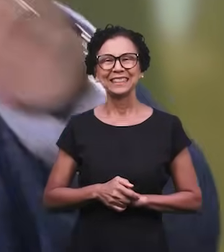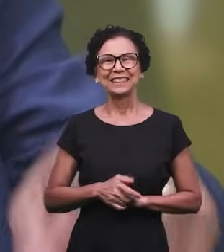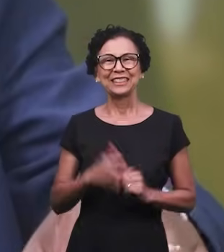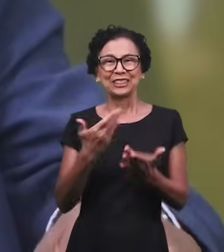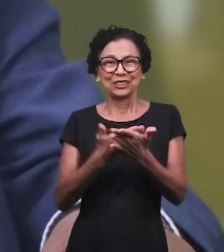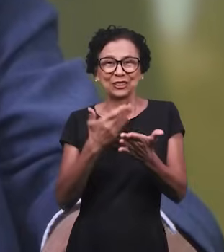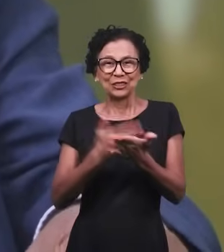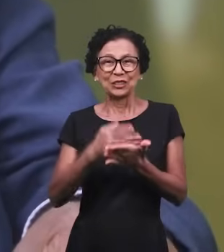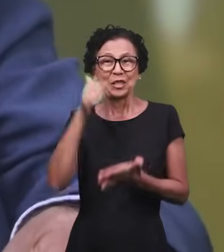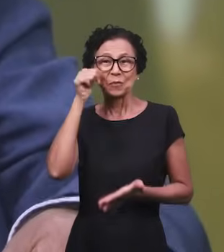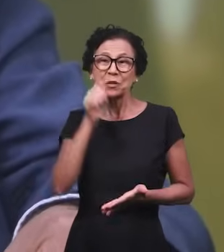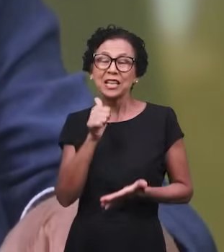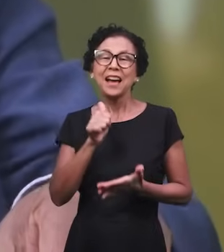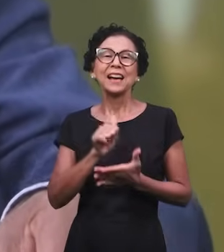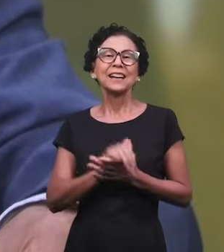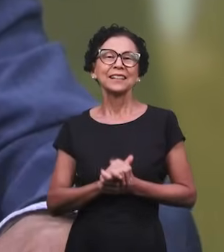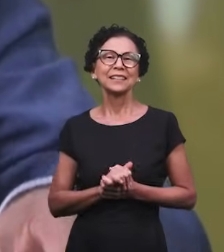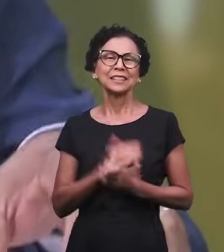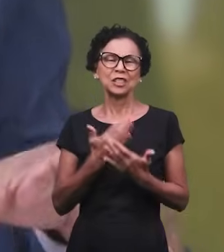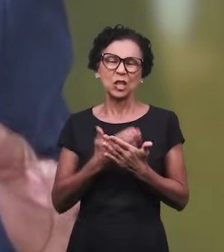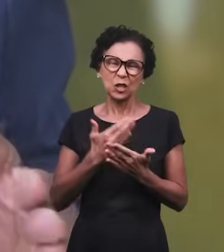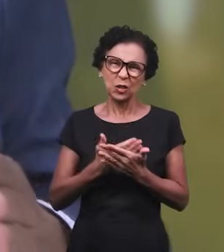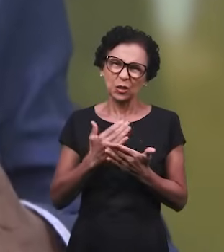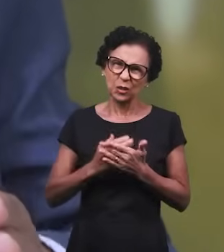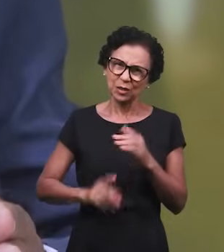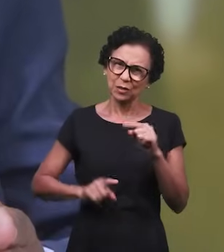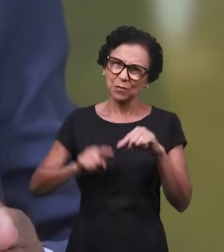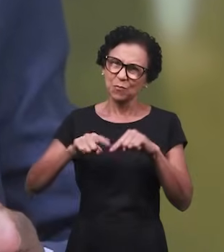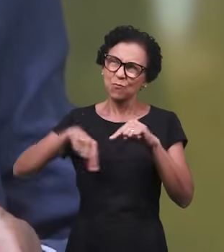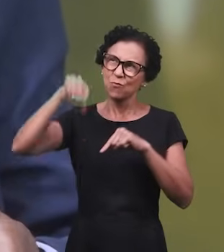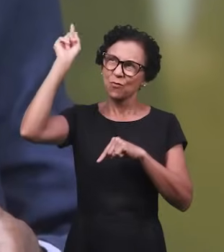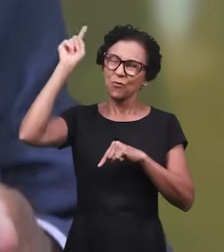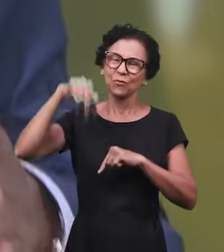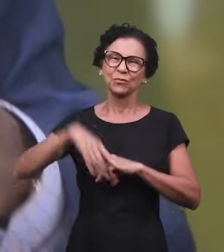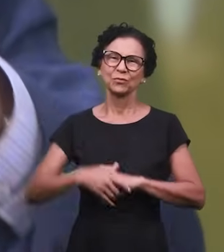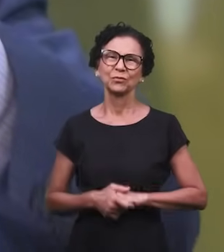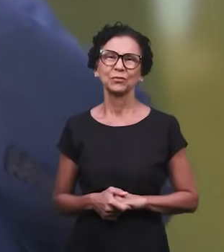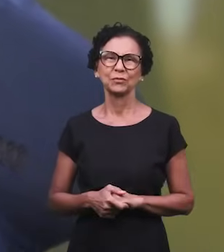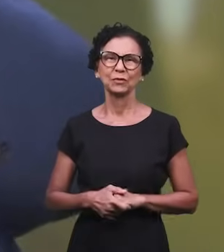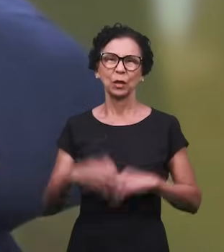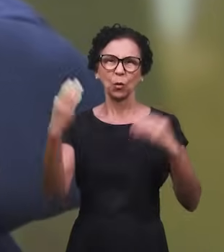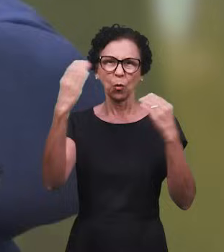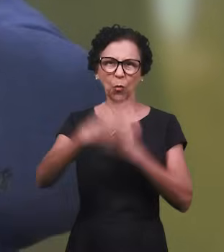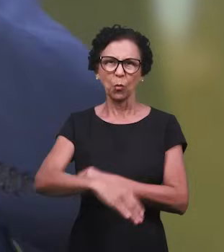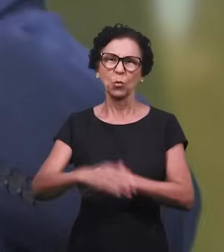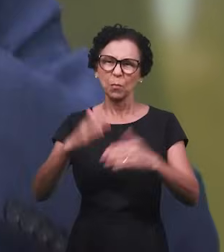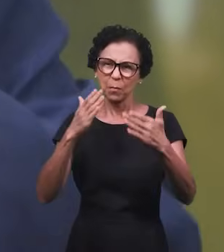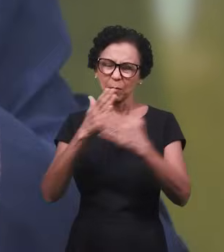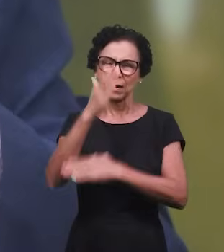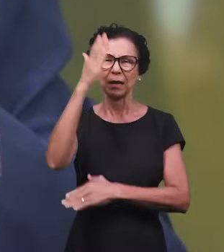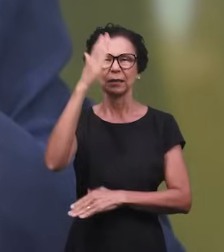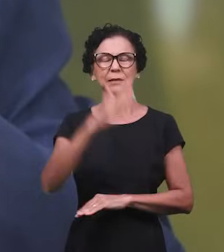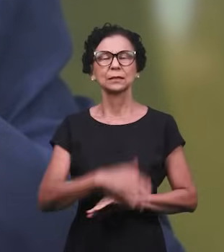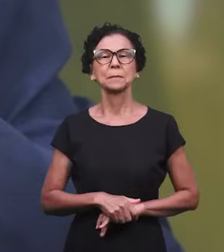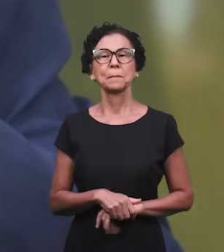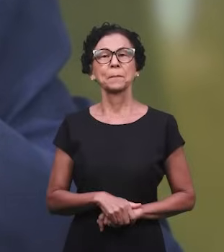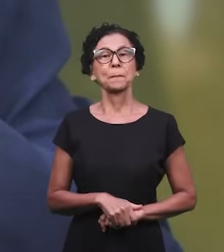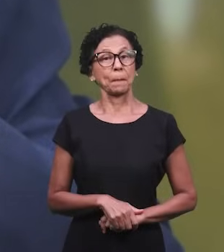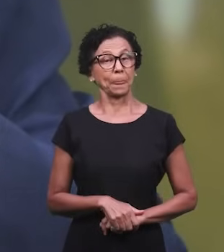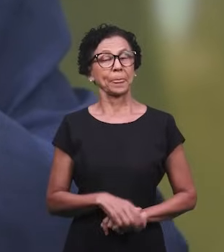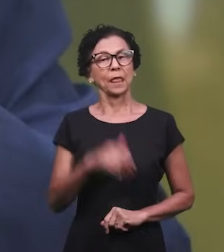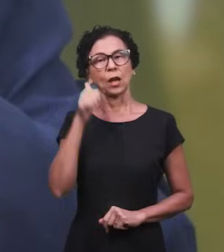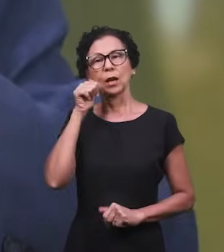não sei o quê elas vão Então hoje as mulheres estão tão dessa forma então às vezes a a esposa ela tem a profissão dela trabalha Pensa